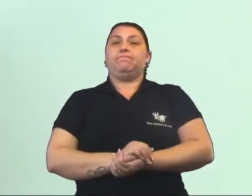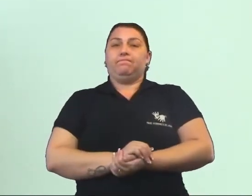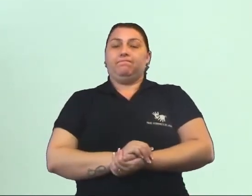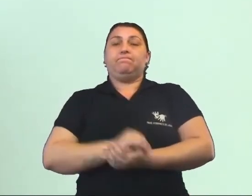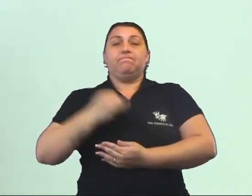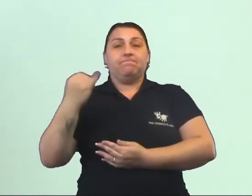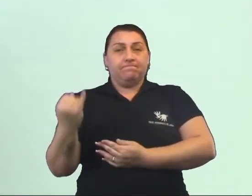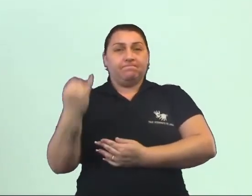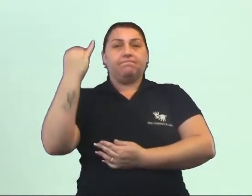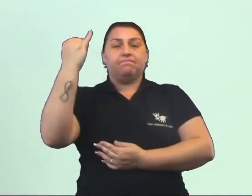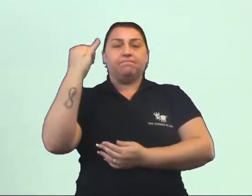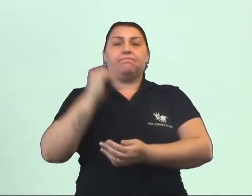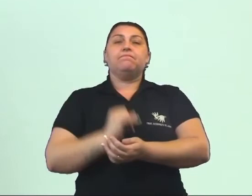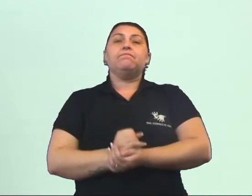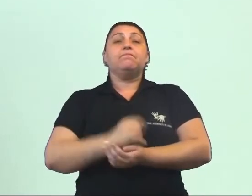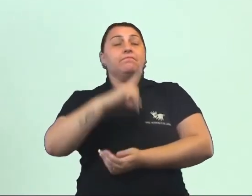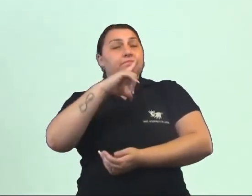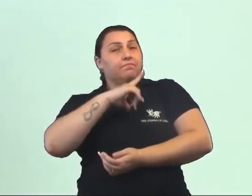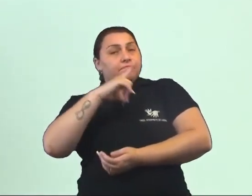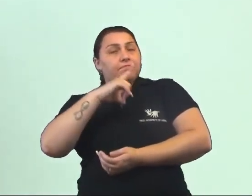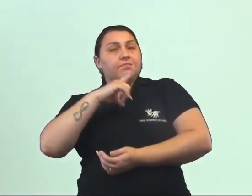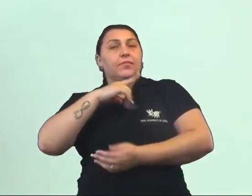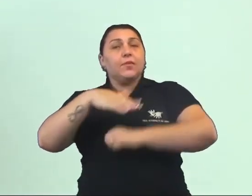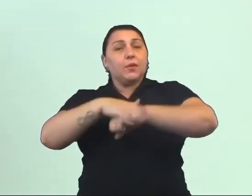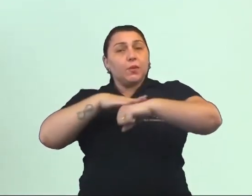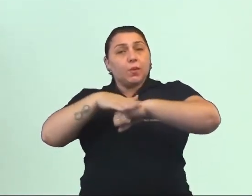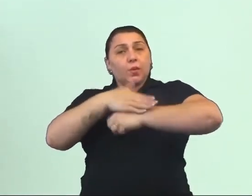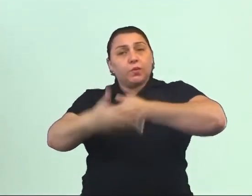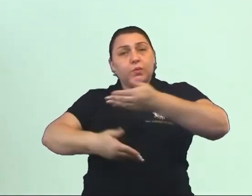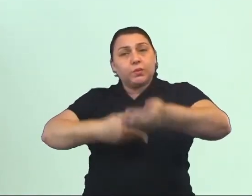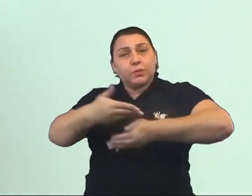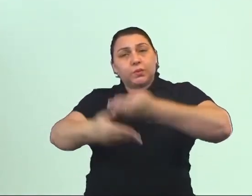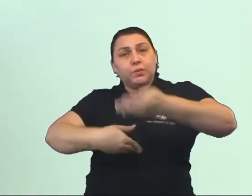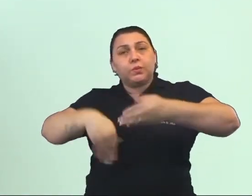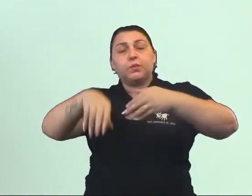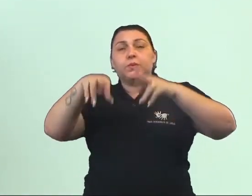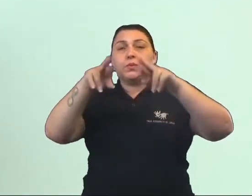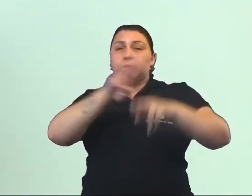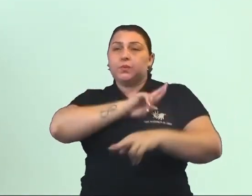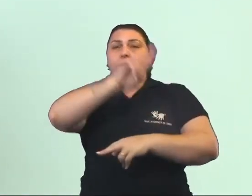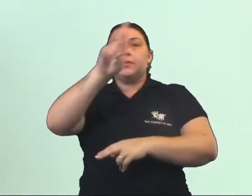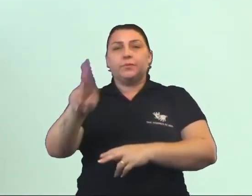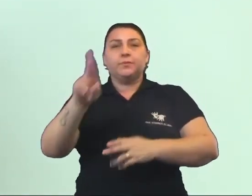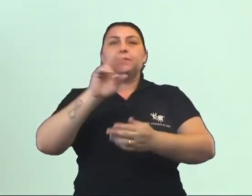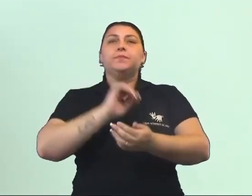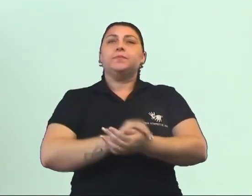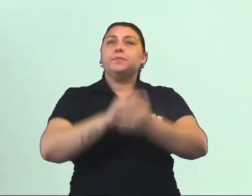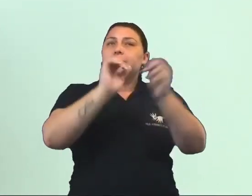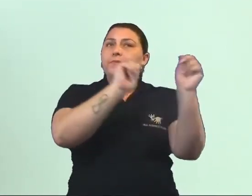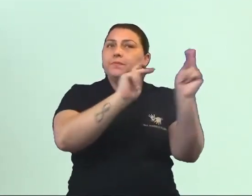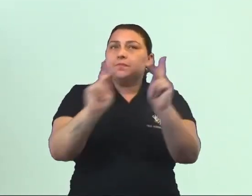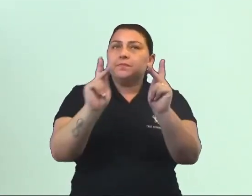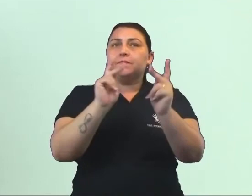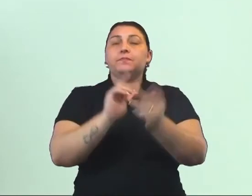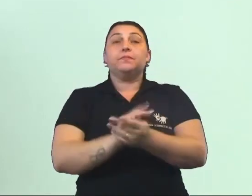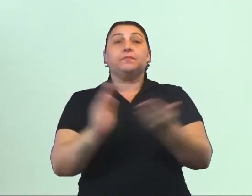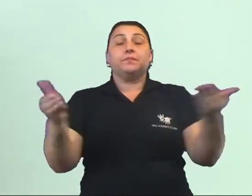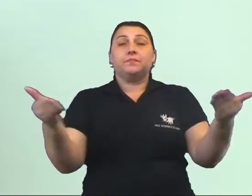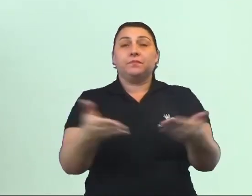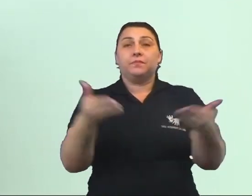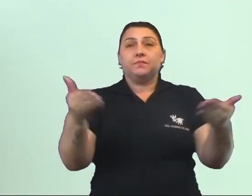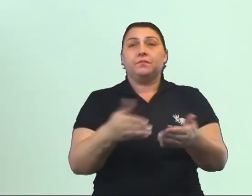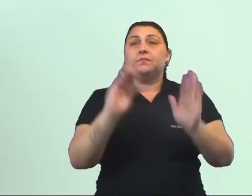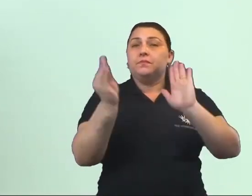um fator muito importante para que haja diálogo entre as religiões, ok? Nós agora